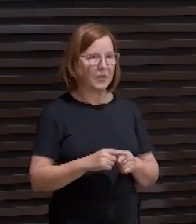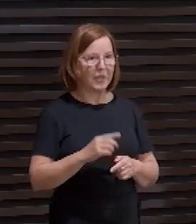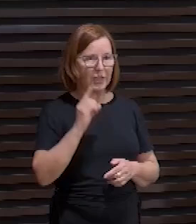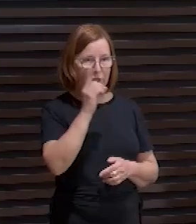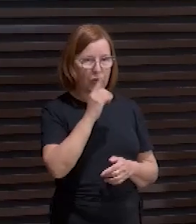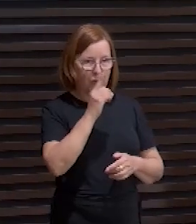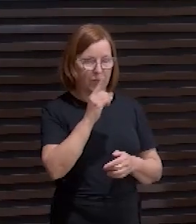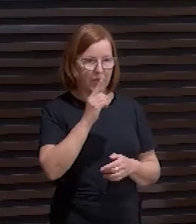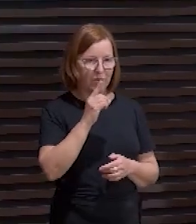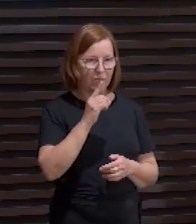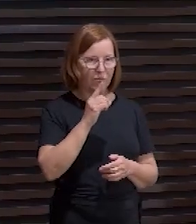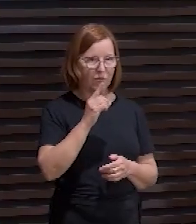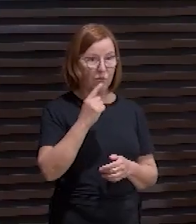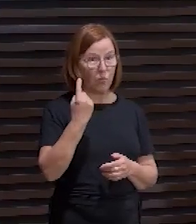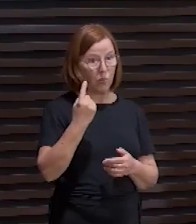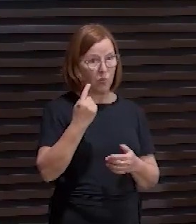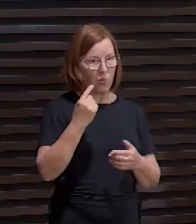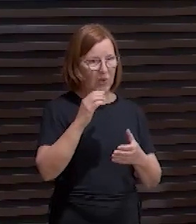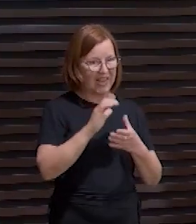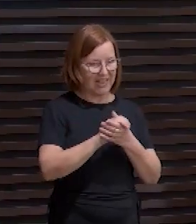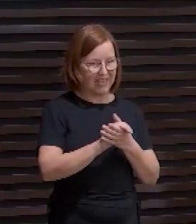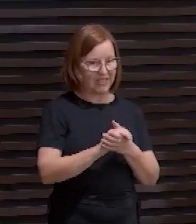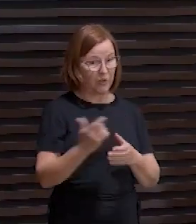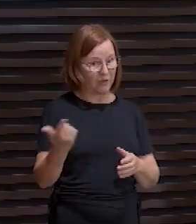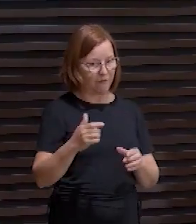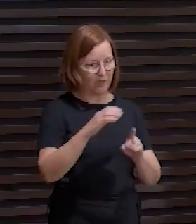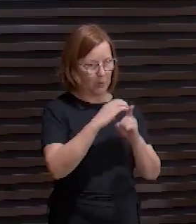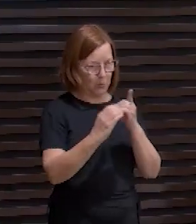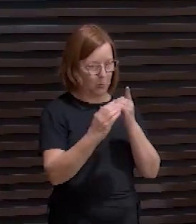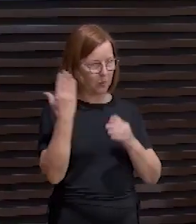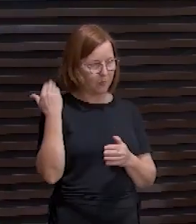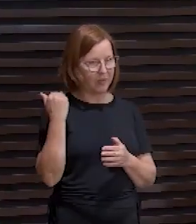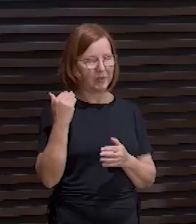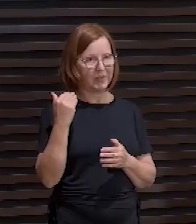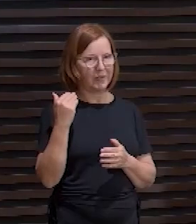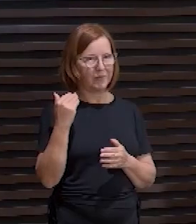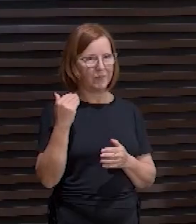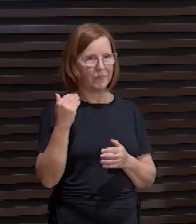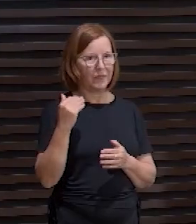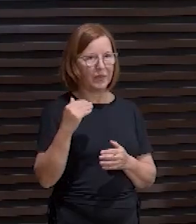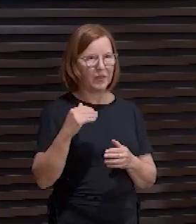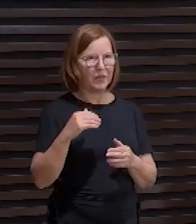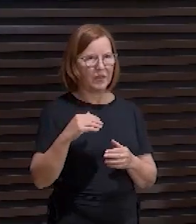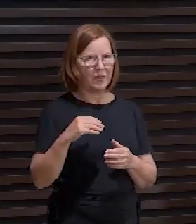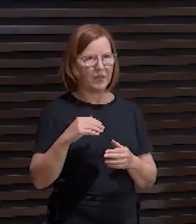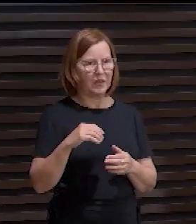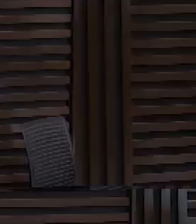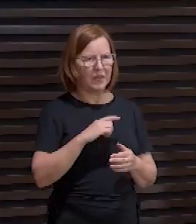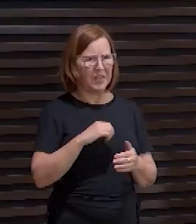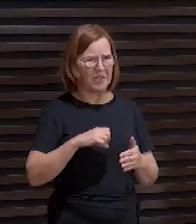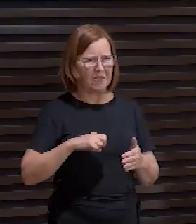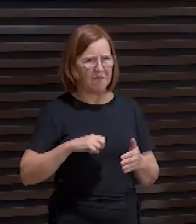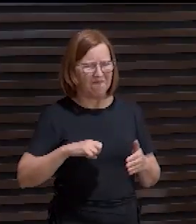domingo, saindo daqui, um jovem casal se acidentou e perdeu sua filhinha de 1 aninho e pouquinho, 1 e 2 meses, 1